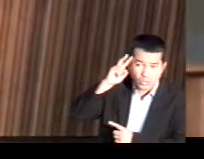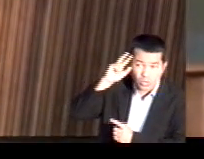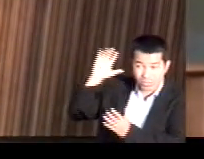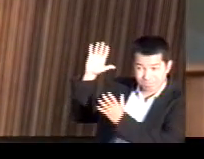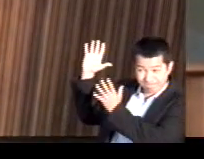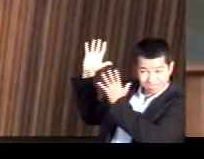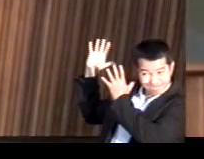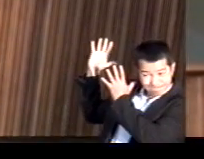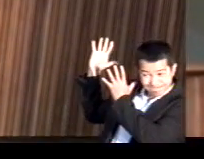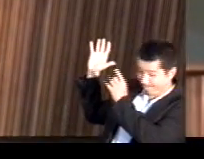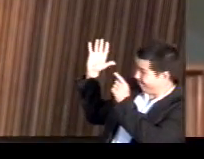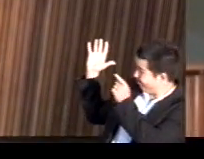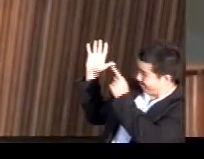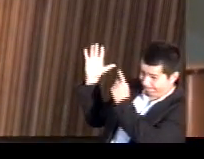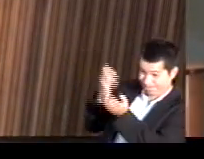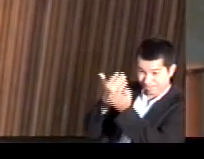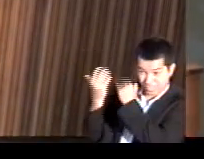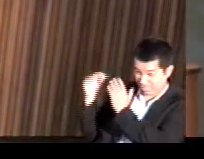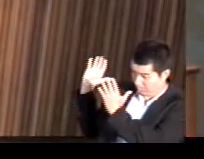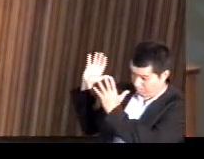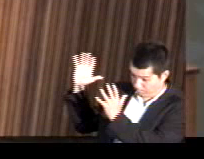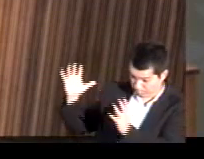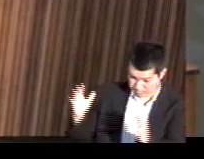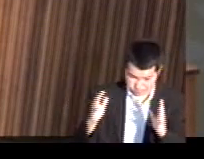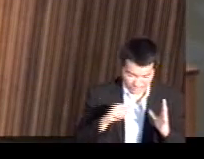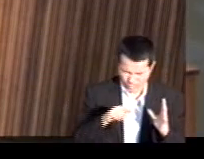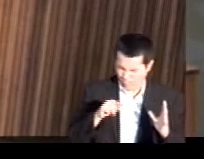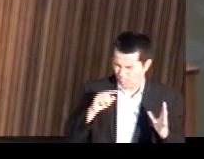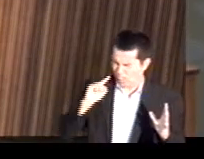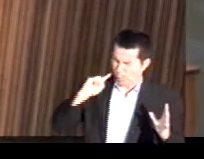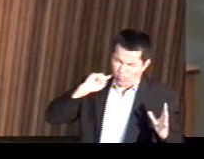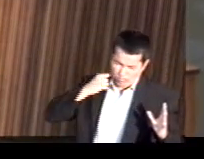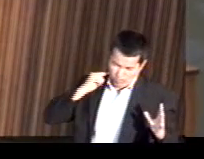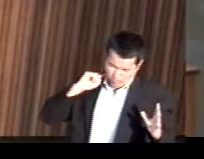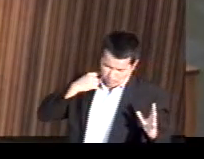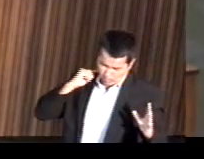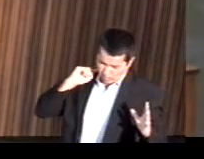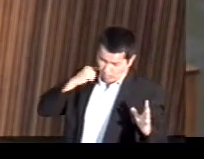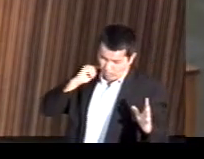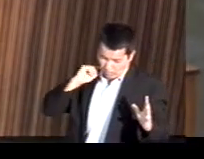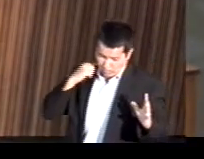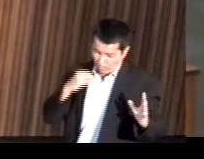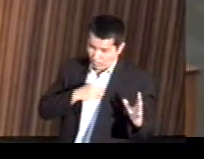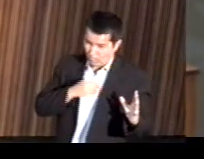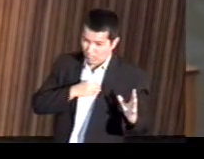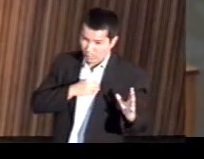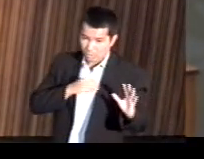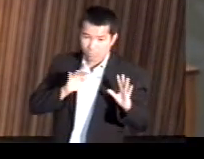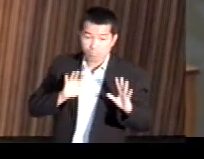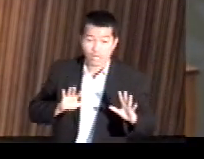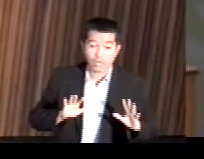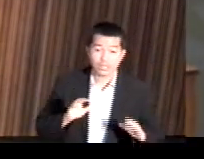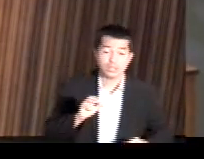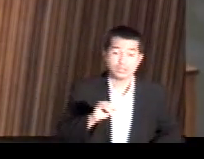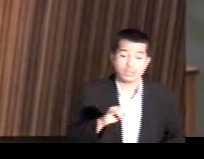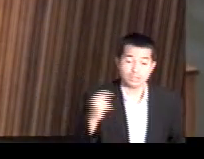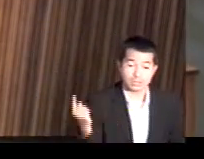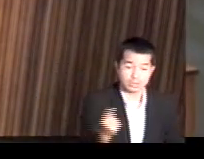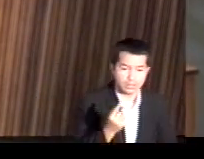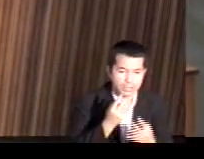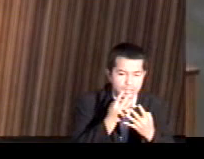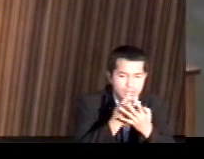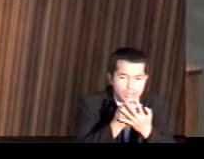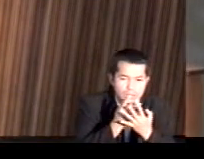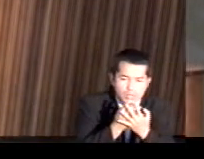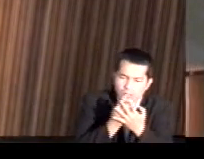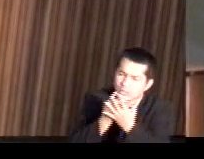Ele desce ao Hades, aquele lugar que a gente chama de inferno, por nossa causa, Ele ressuscita com as chaves da morte e do inferno, para